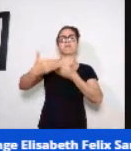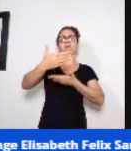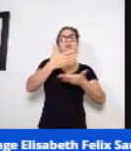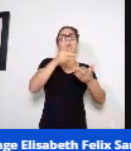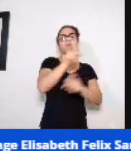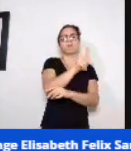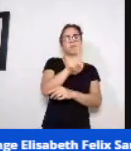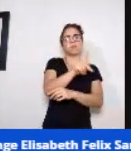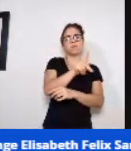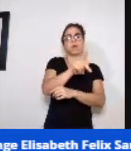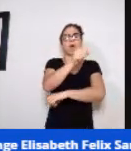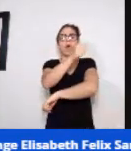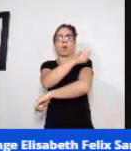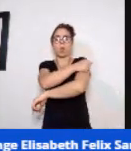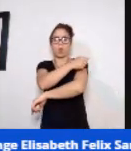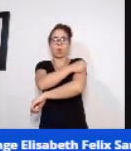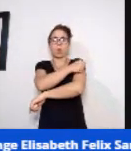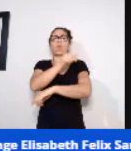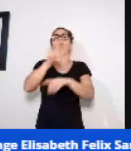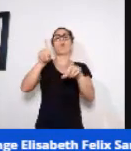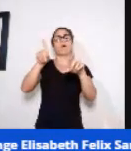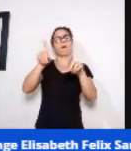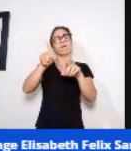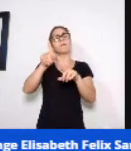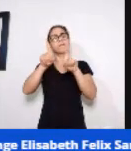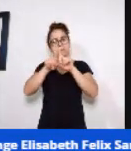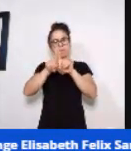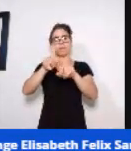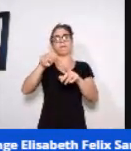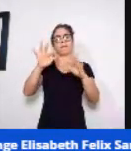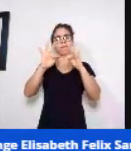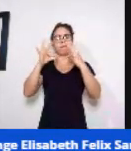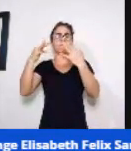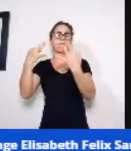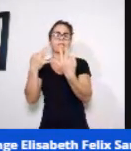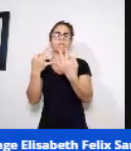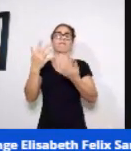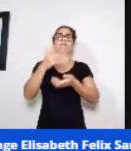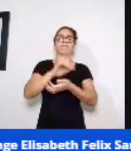docentes, alunos e família. Tá? Pode passar, por favor.